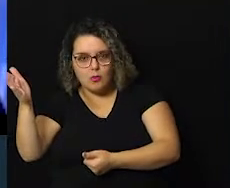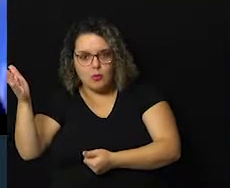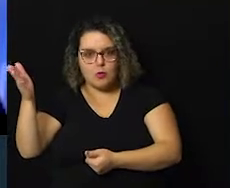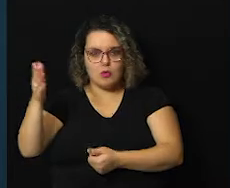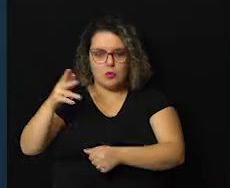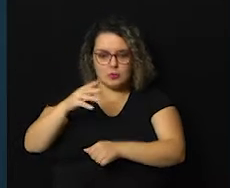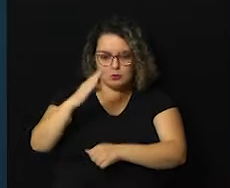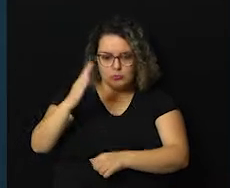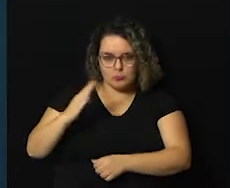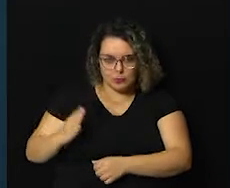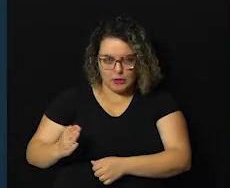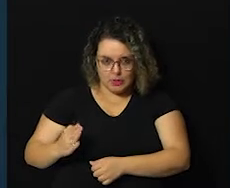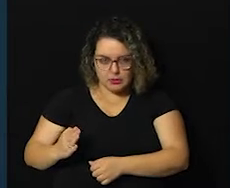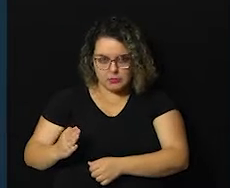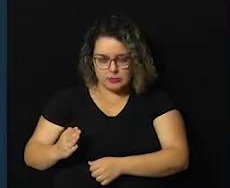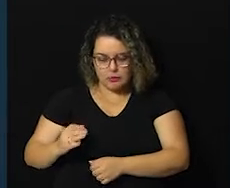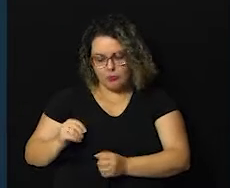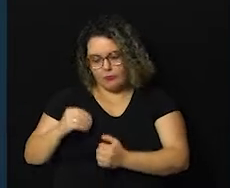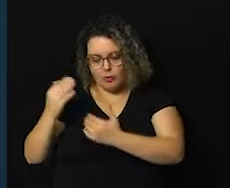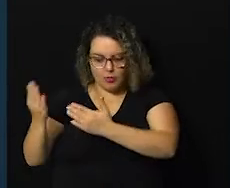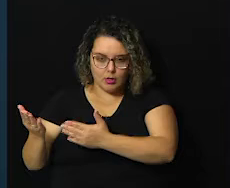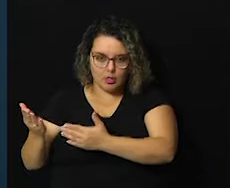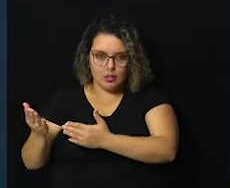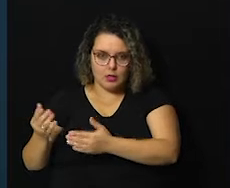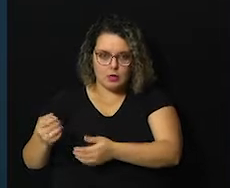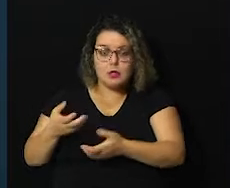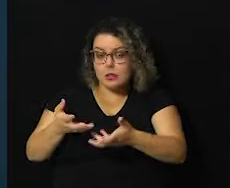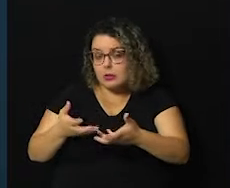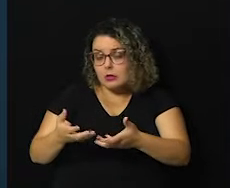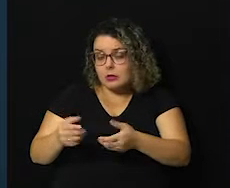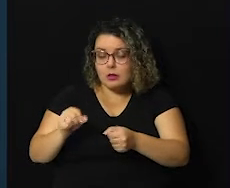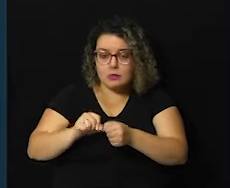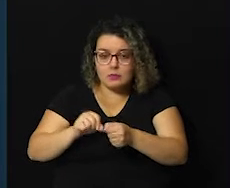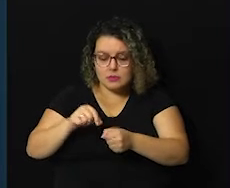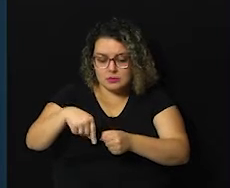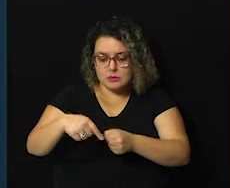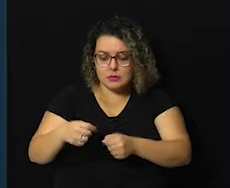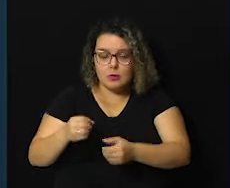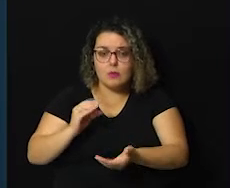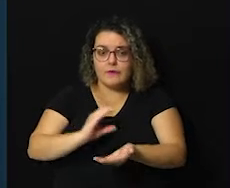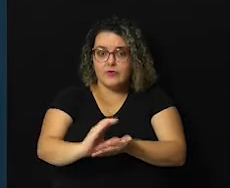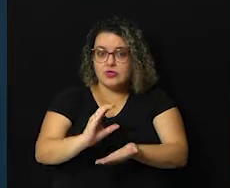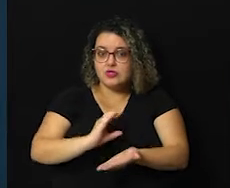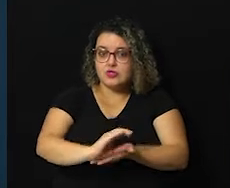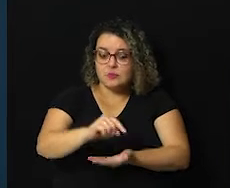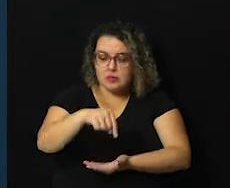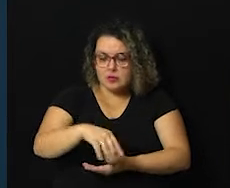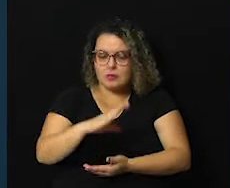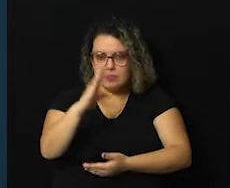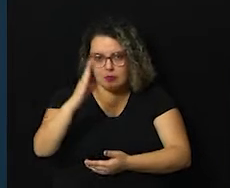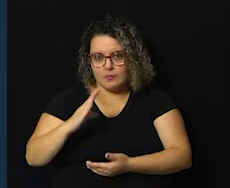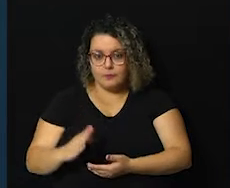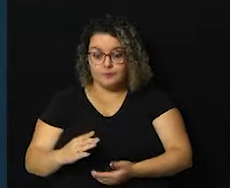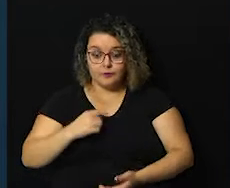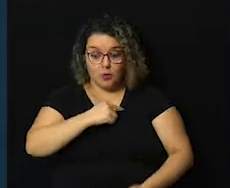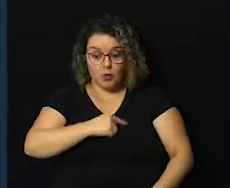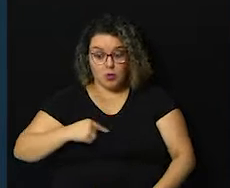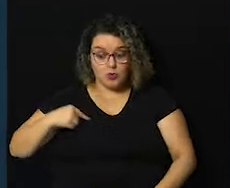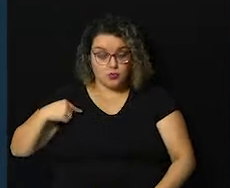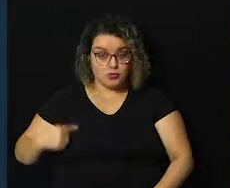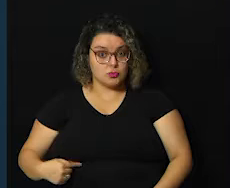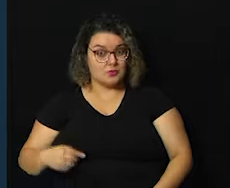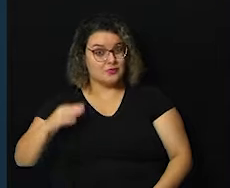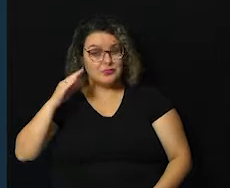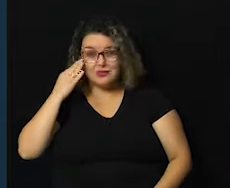investindo aqui no Brasil não é fácil de navegar no mundo dos negócios brasileiros por exemplo chineses têm muita dificuldade em